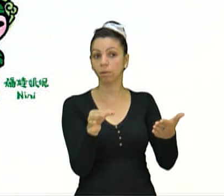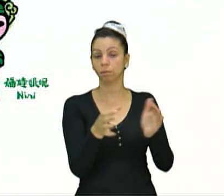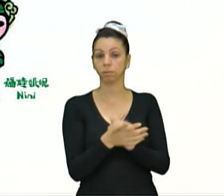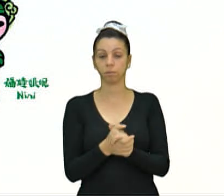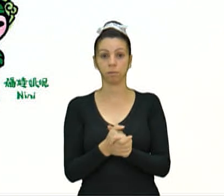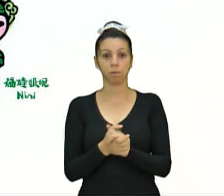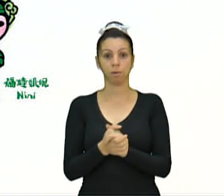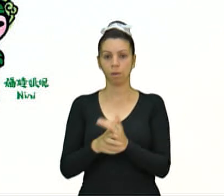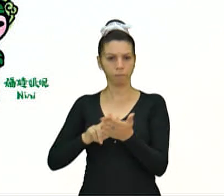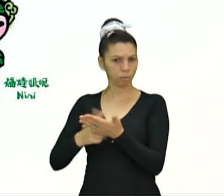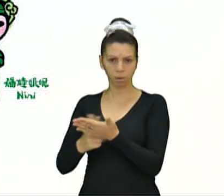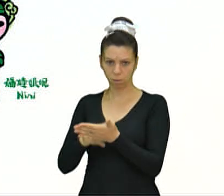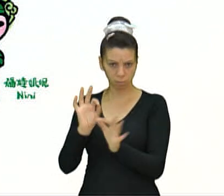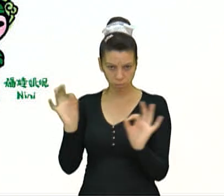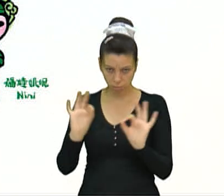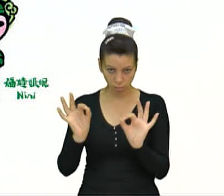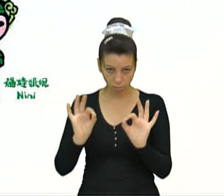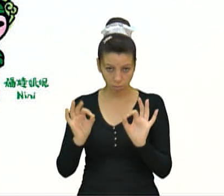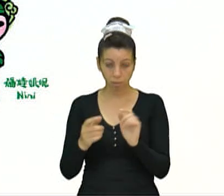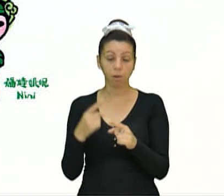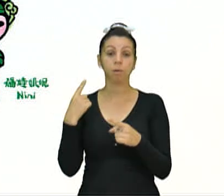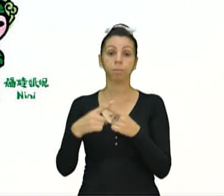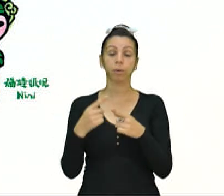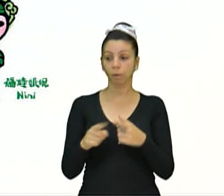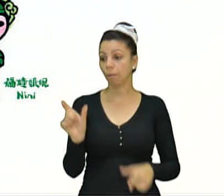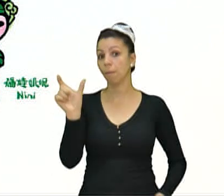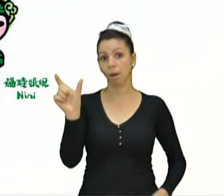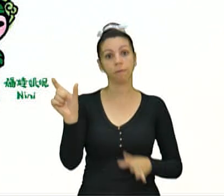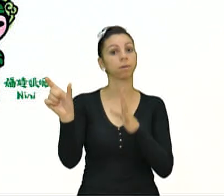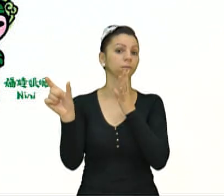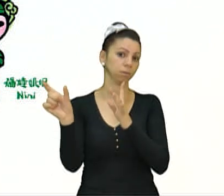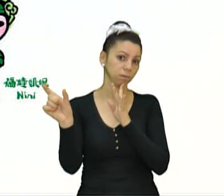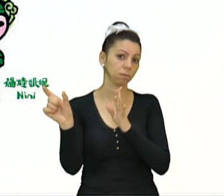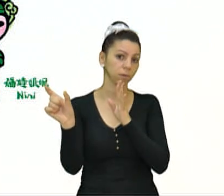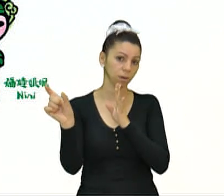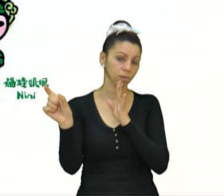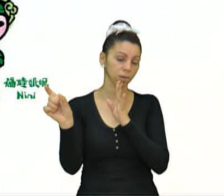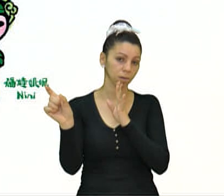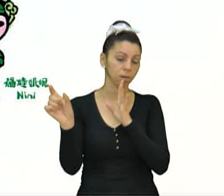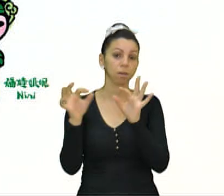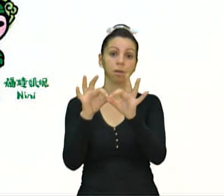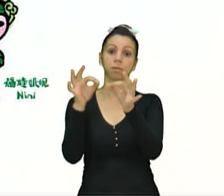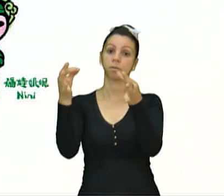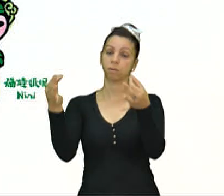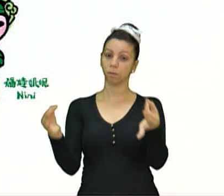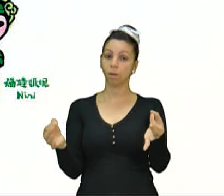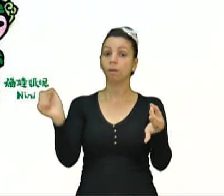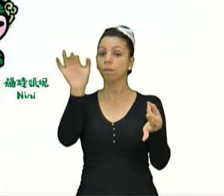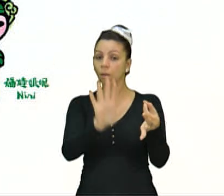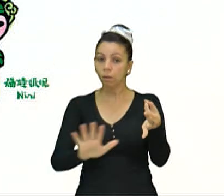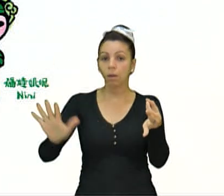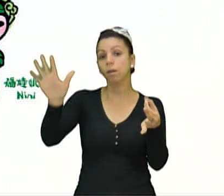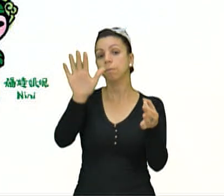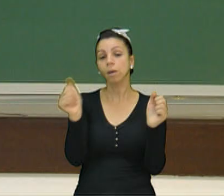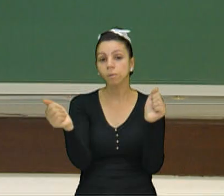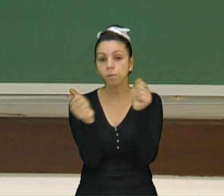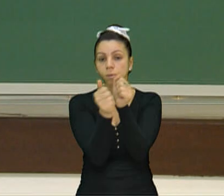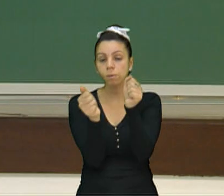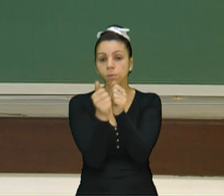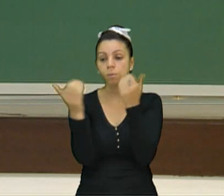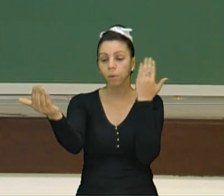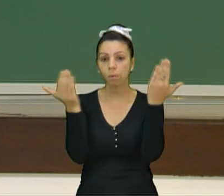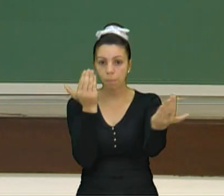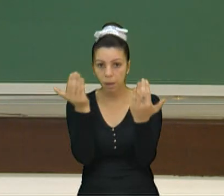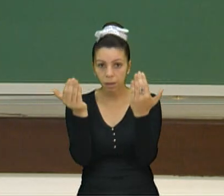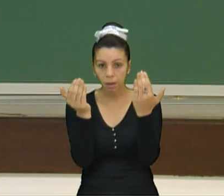vou dar tradução aqui para vocês, pois são palavras que vocês conhecem, beleza? Tá bem simples, tem a imagem, inclusive, junto ali para você poder